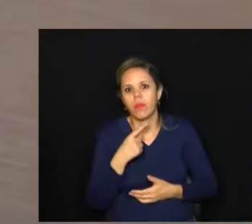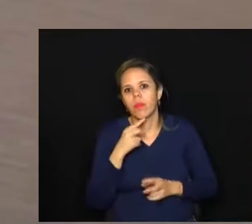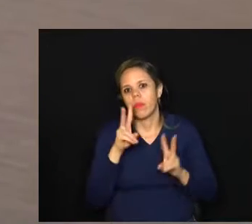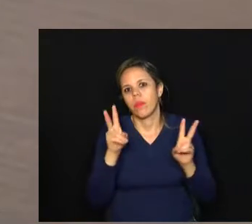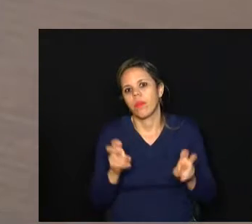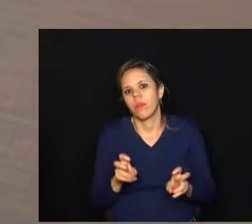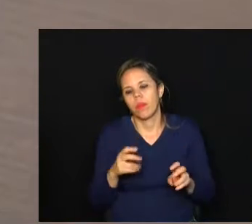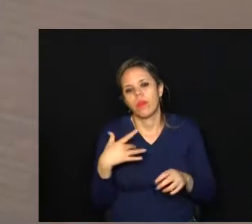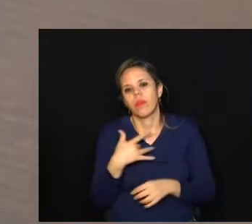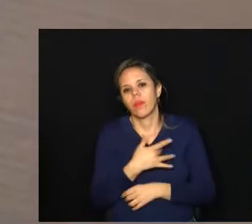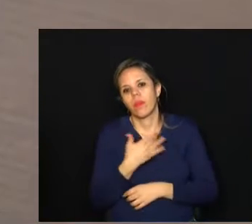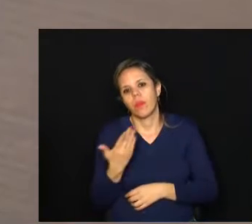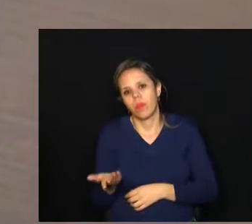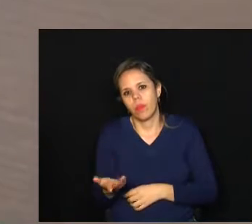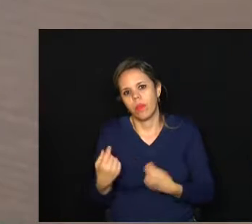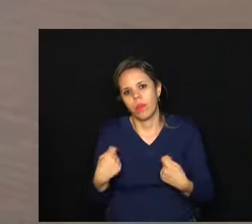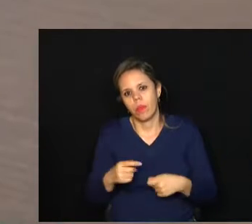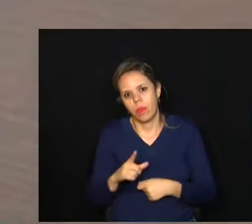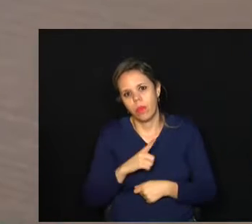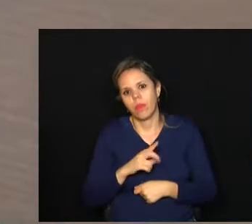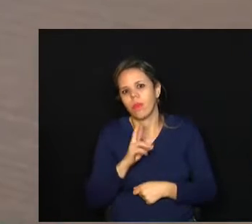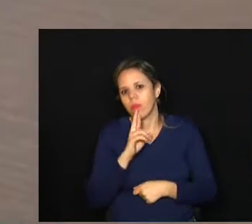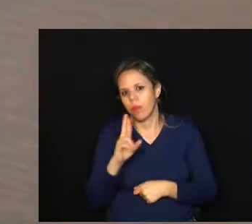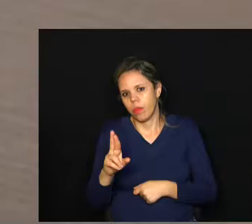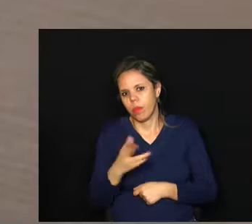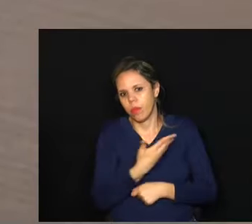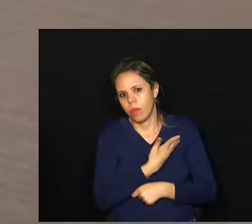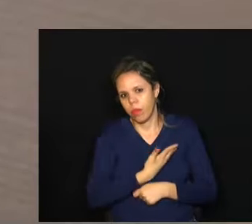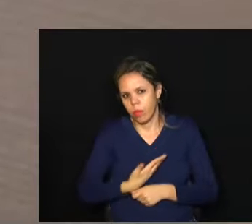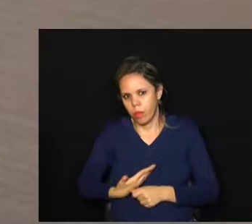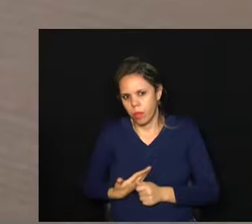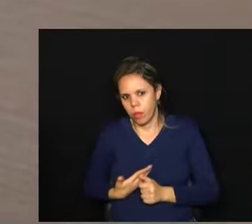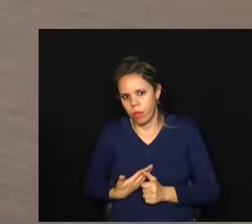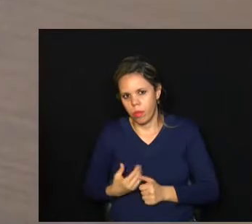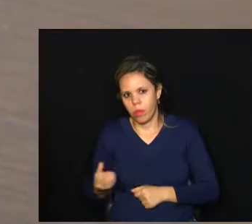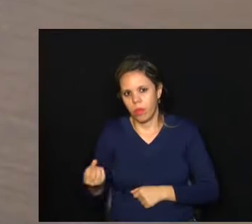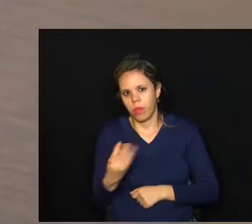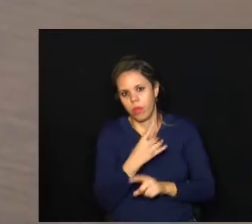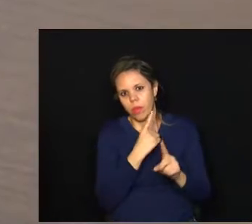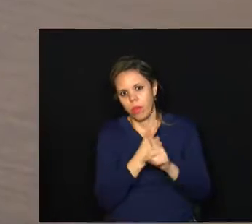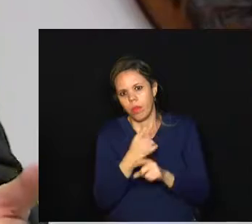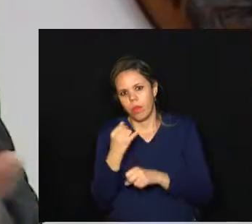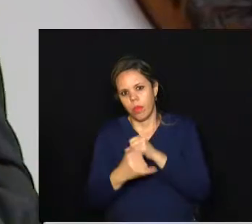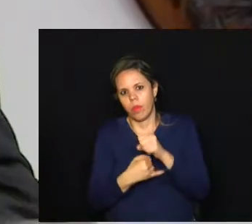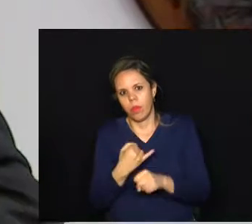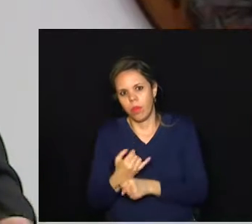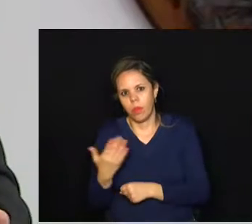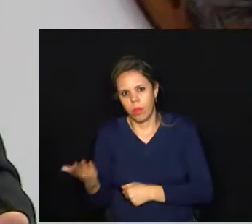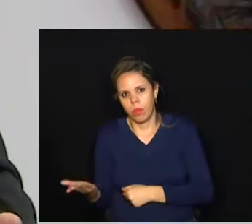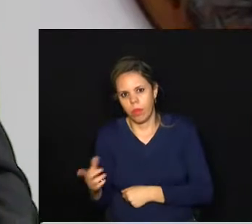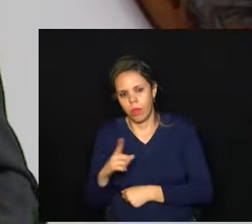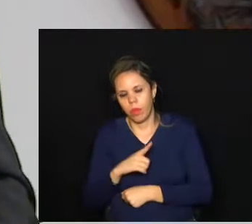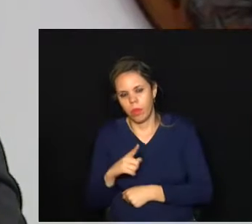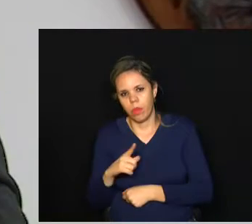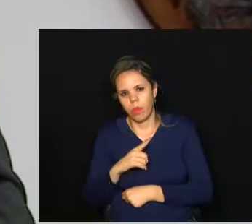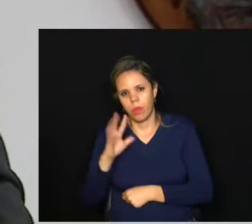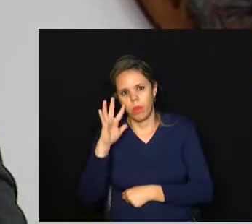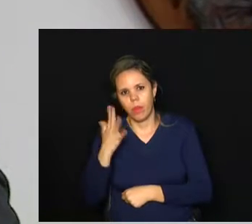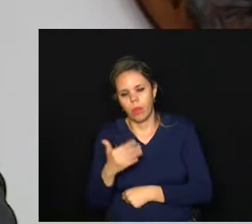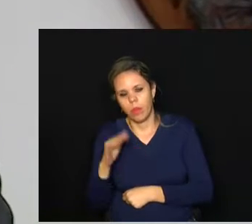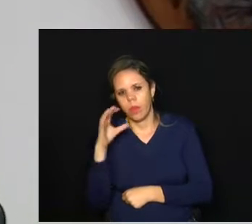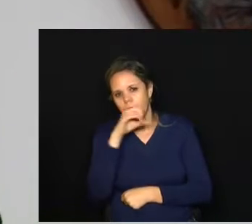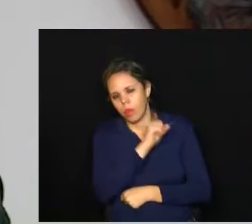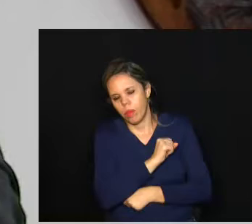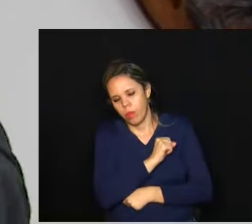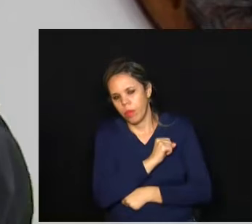relacionadas à saúde devem ter respostas do governo em um novo encontro virtual. Nós temos que resolver o mais